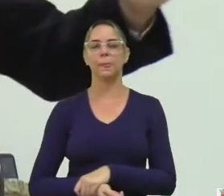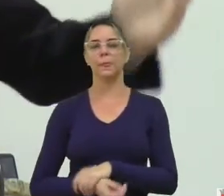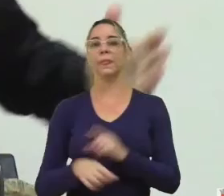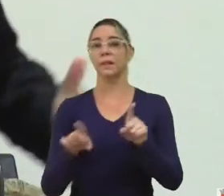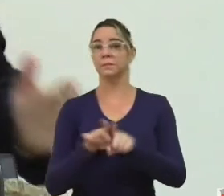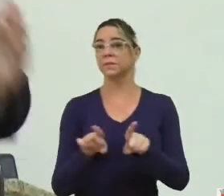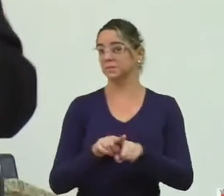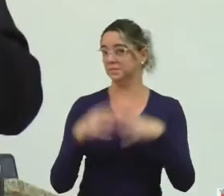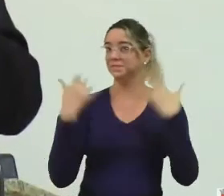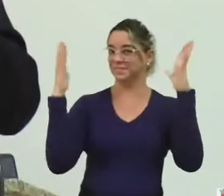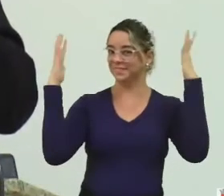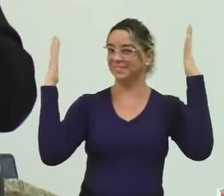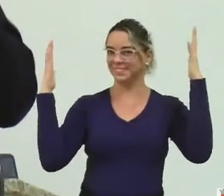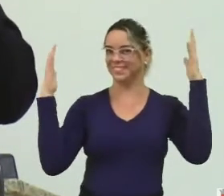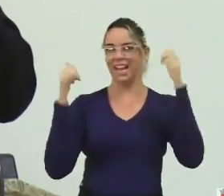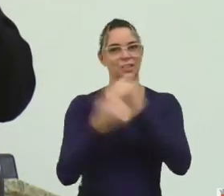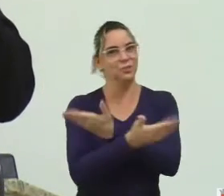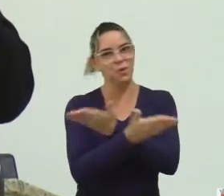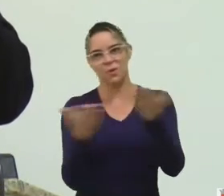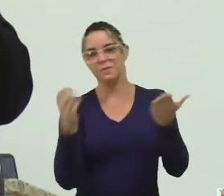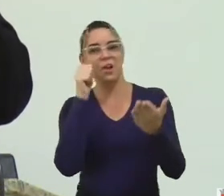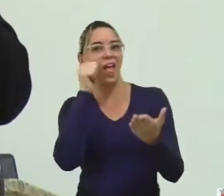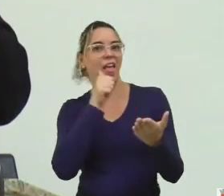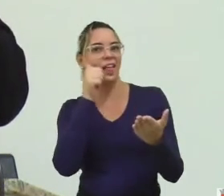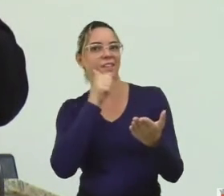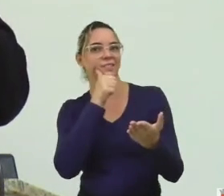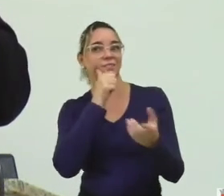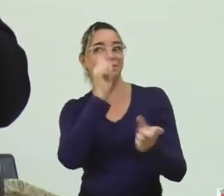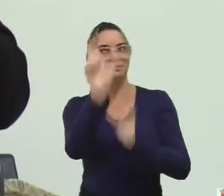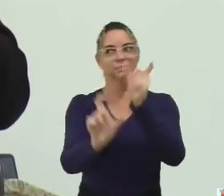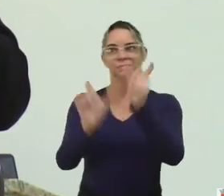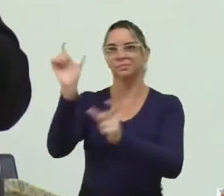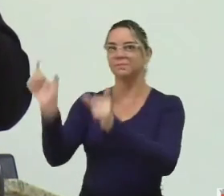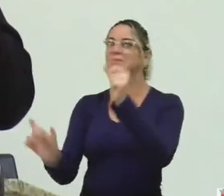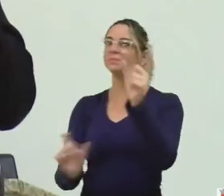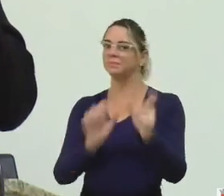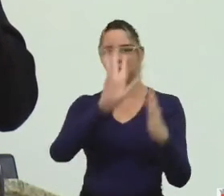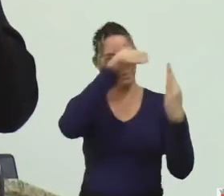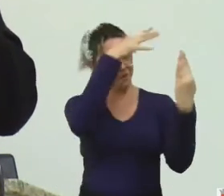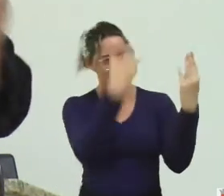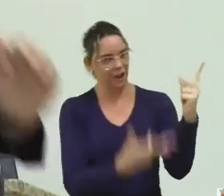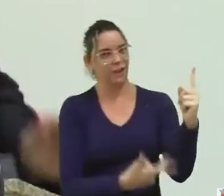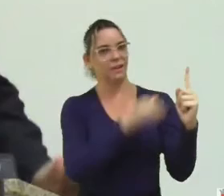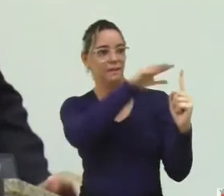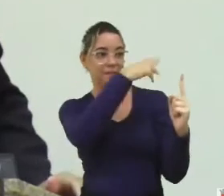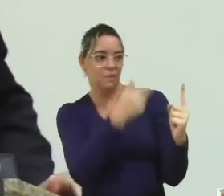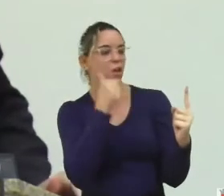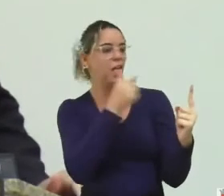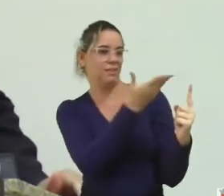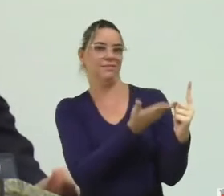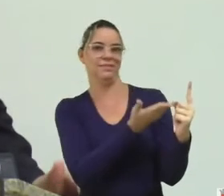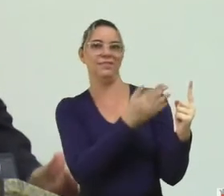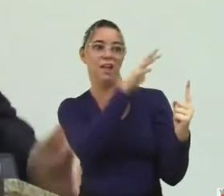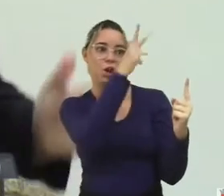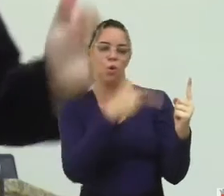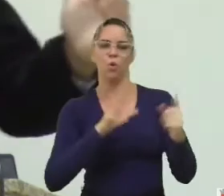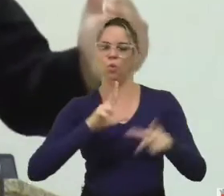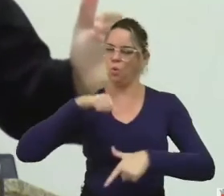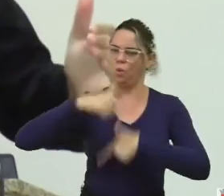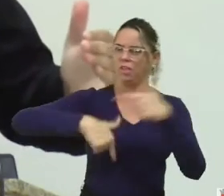todas as mulheres, que ontem foi o Dia Internacional das Mulheres, uma luta de igualdade que